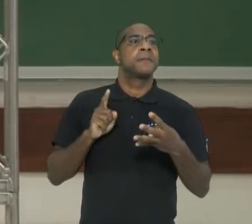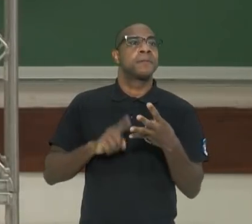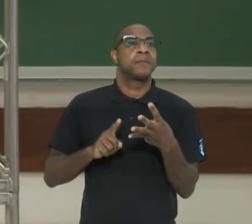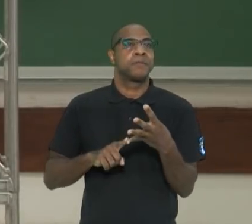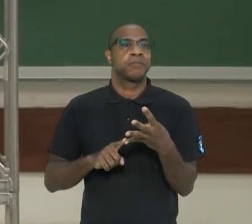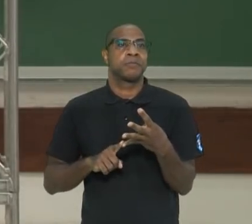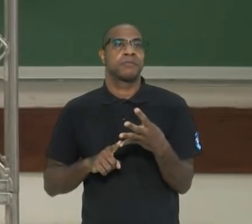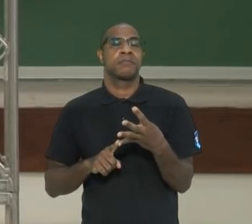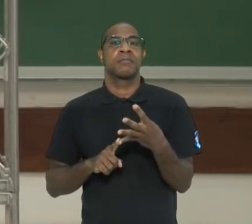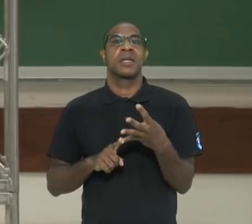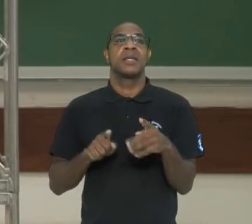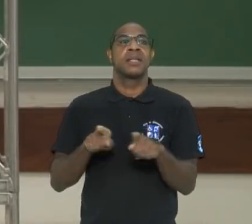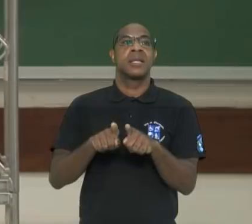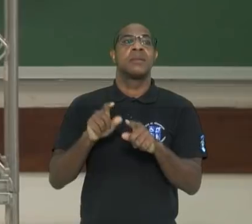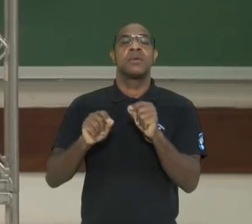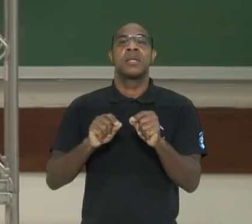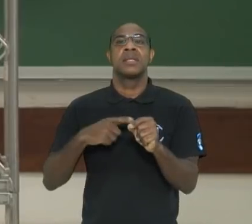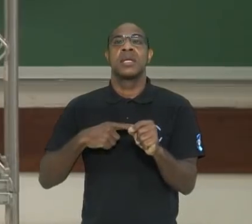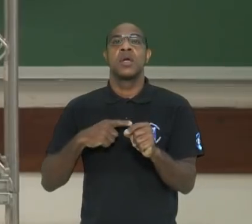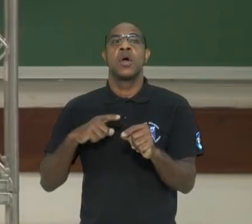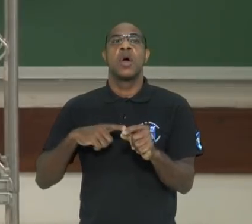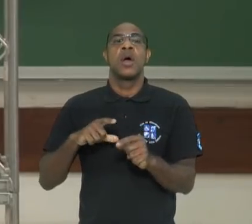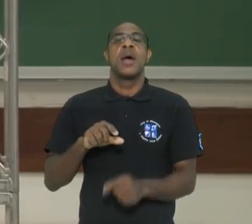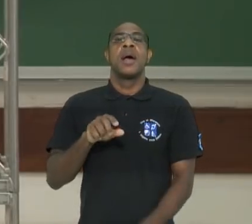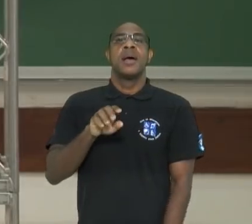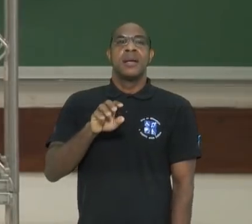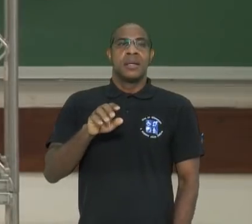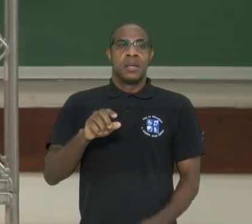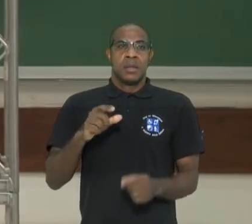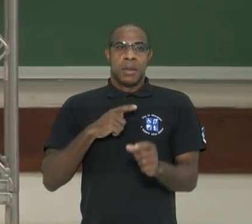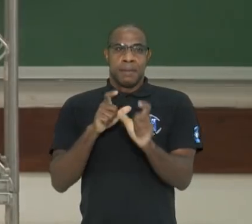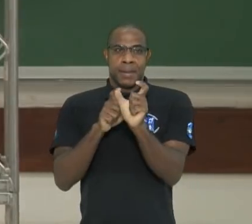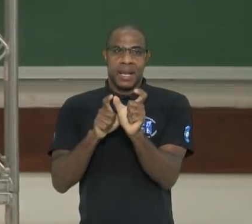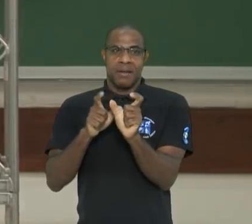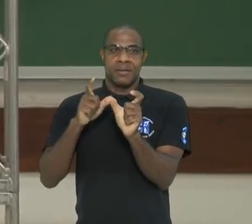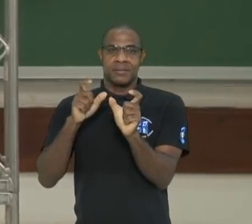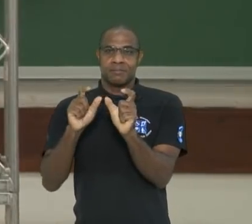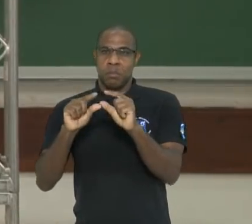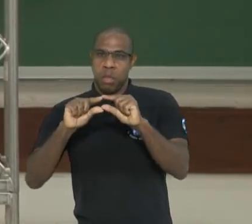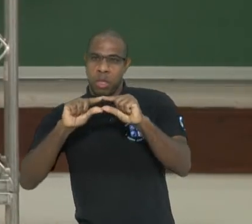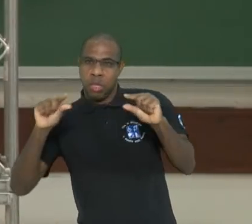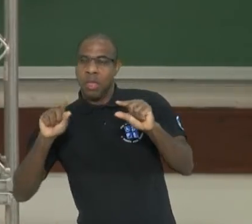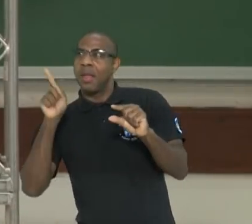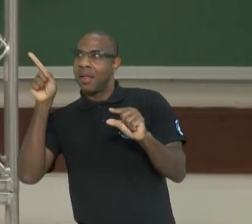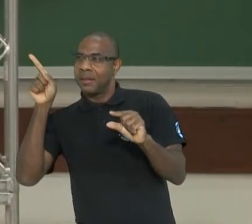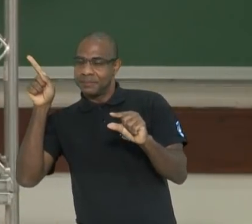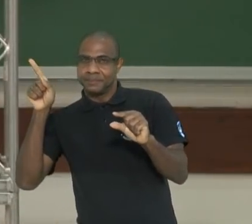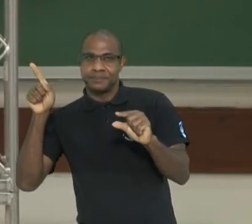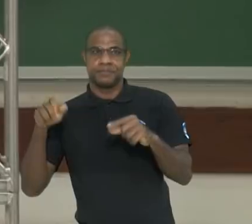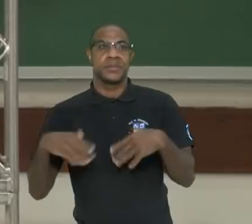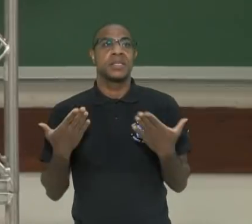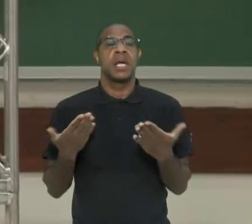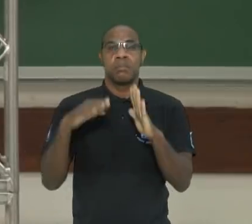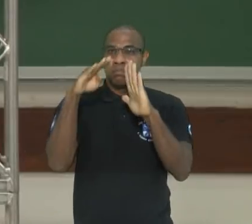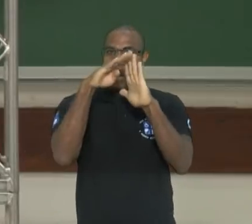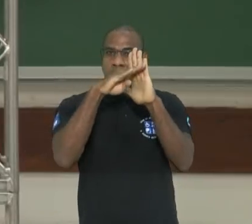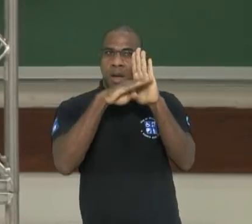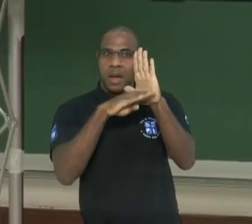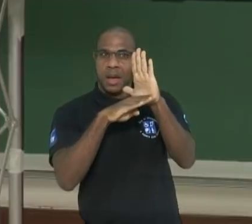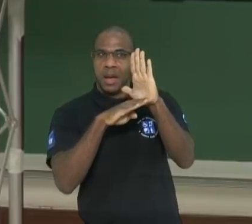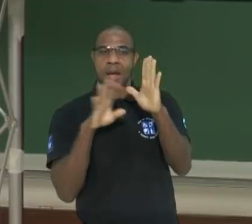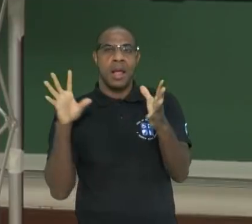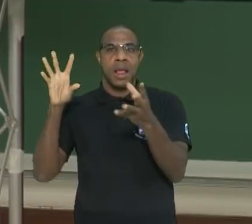exercem um fenômeno chamado de bioluminescência. E sobre isso a gente vai tratar nessa